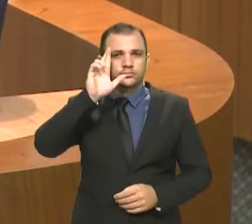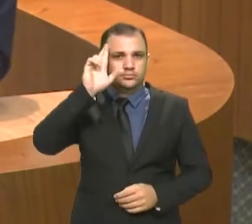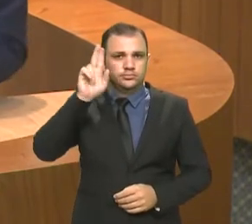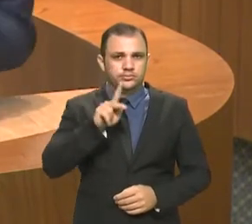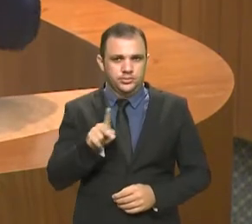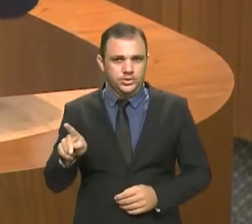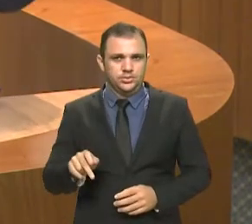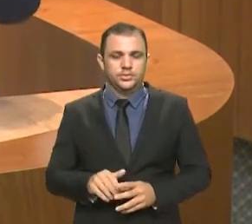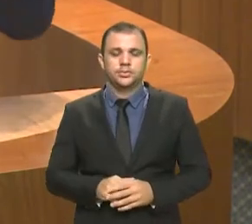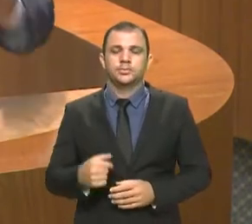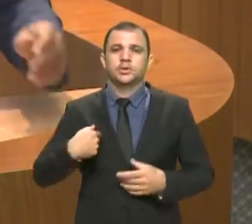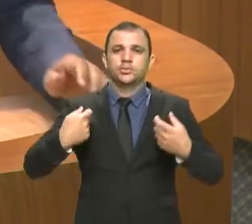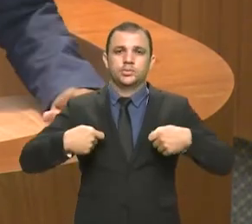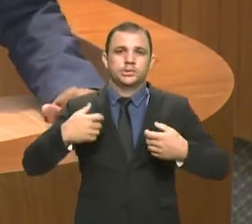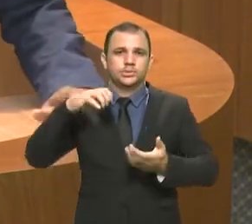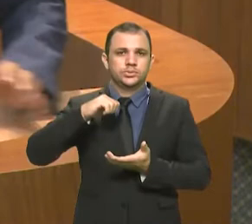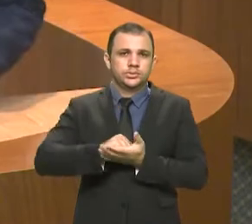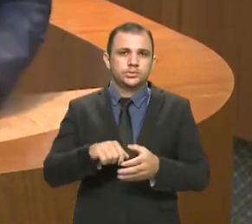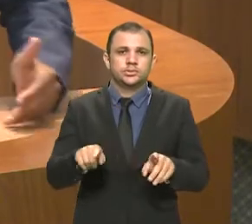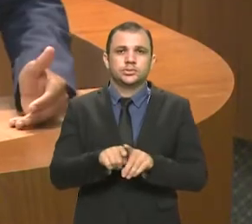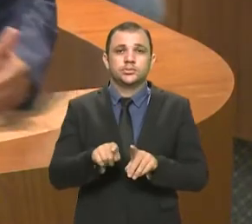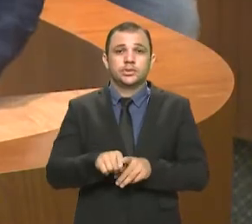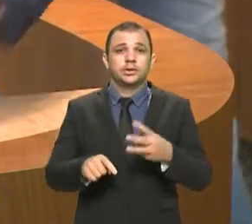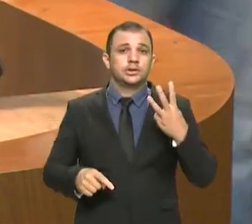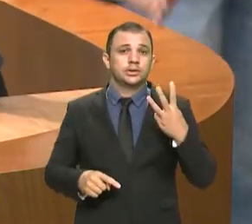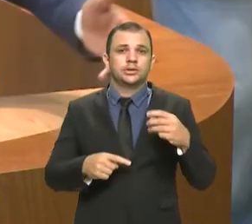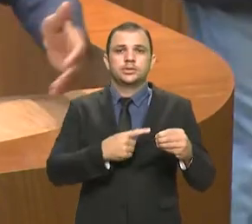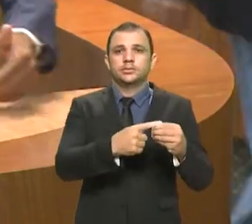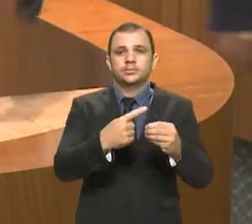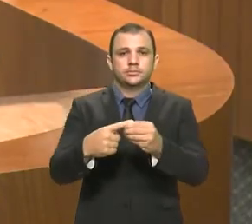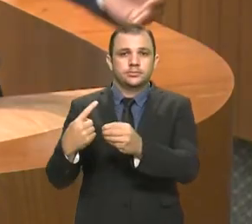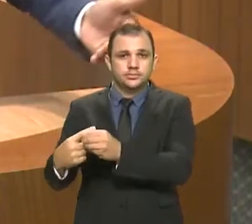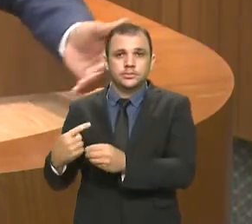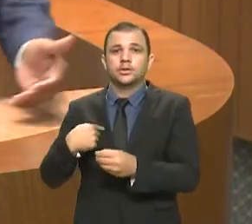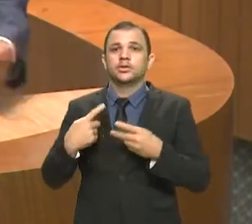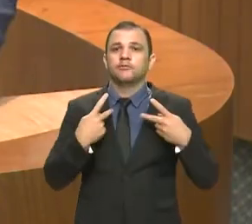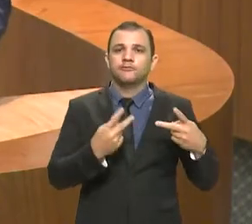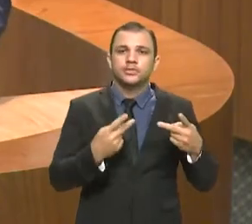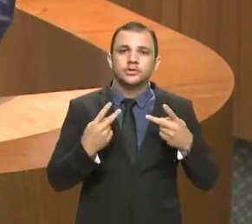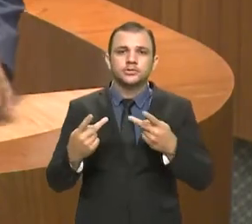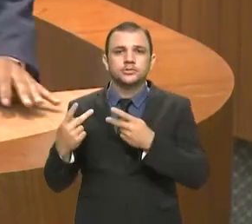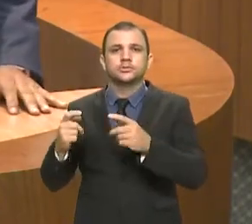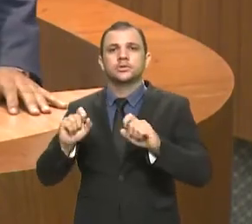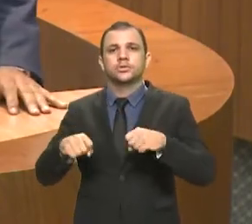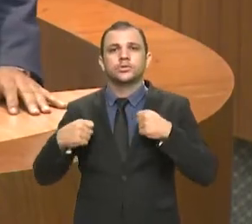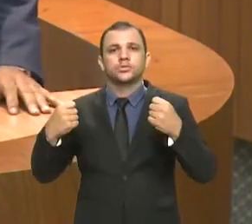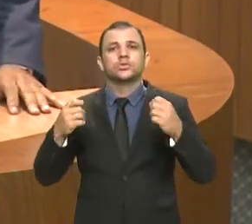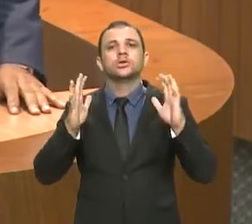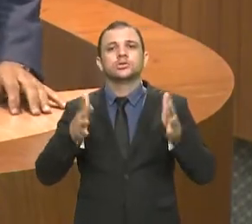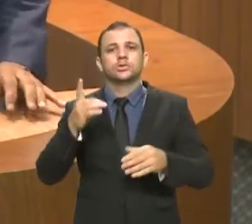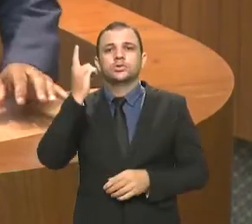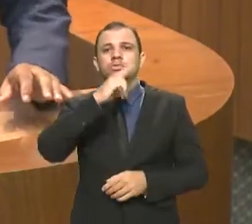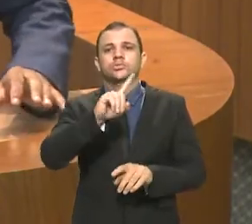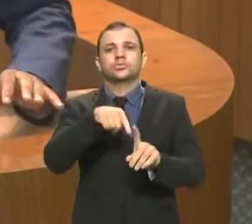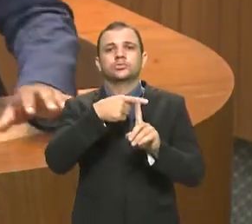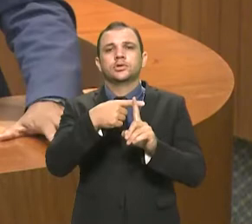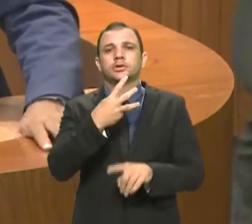eu quero fazer registro de 3 cidades que, após a nossa visita, a nossa luta, já concederam o reajuste